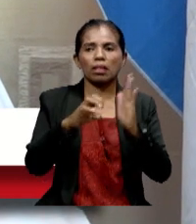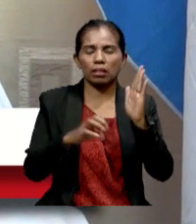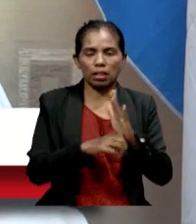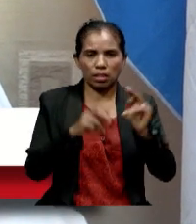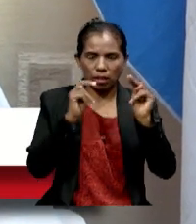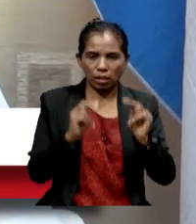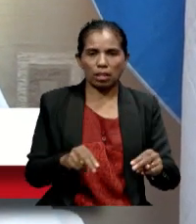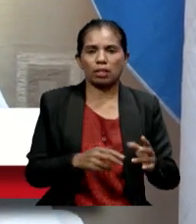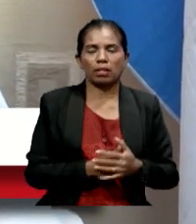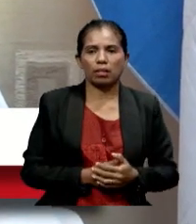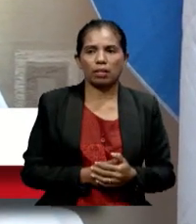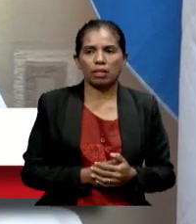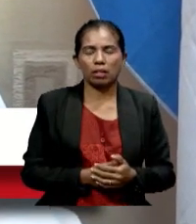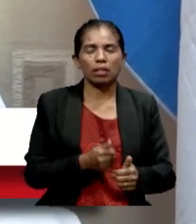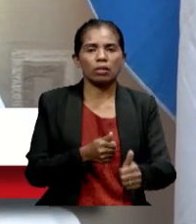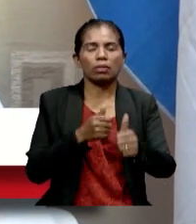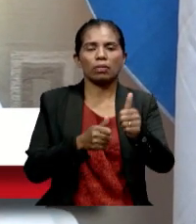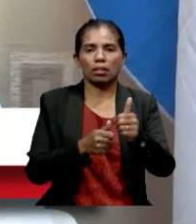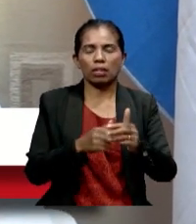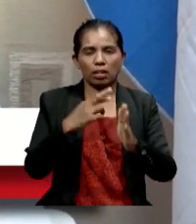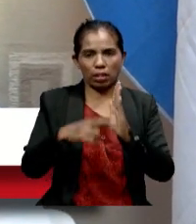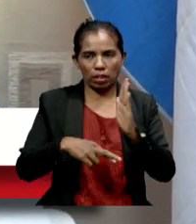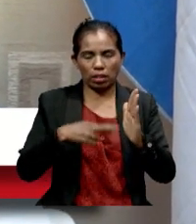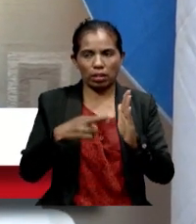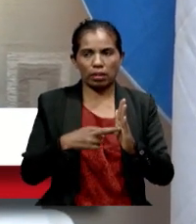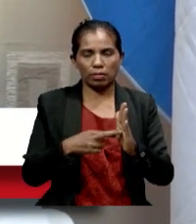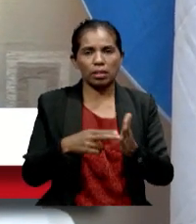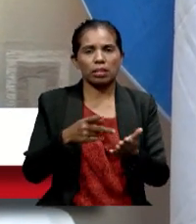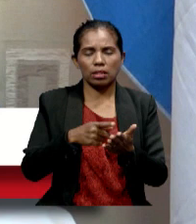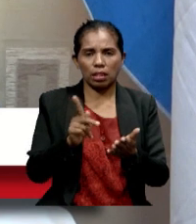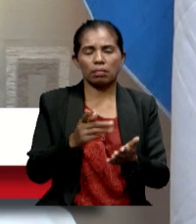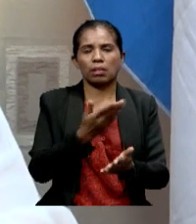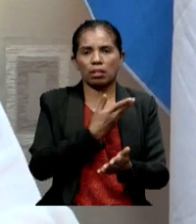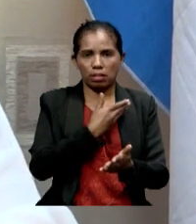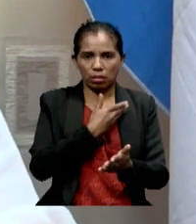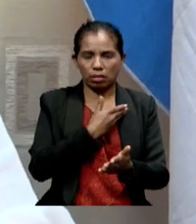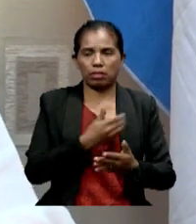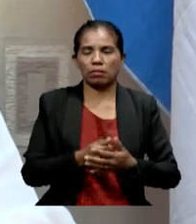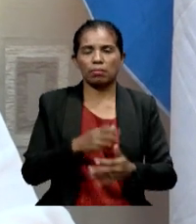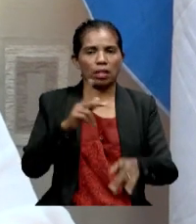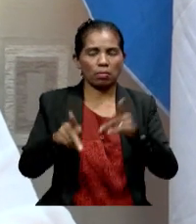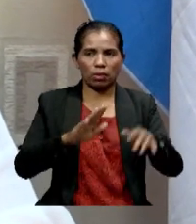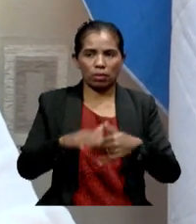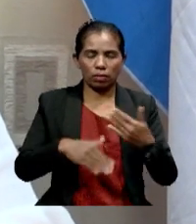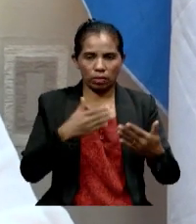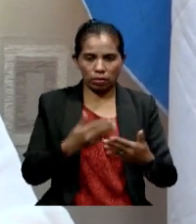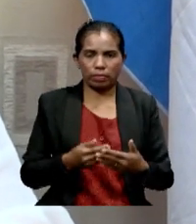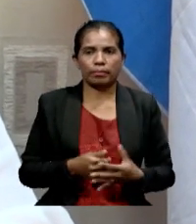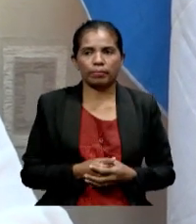aplica tarifa ita nebe maka as teves, ba emohoto to consumidores